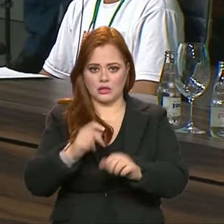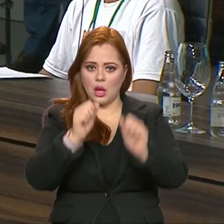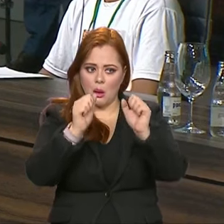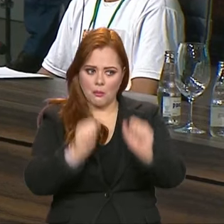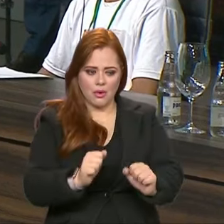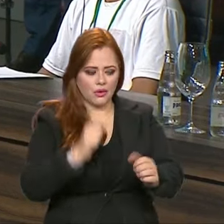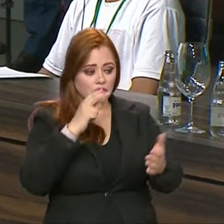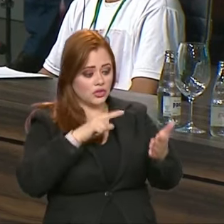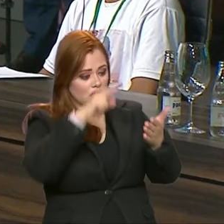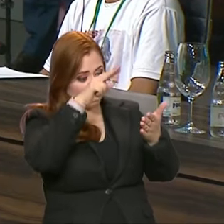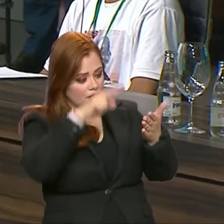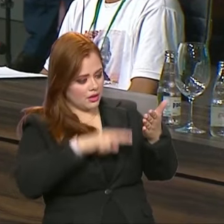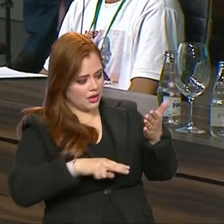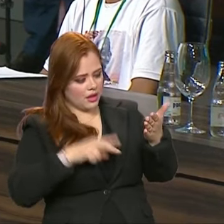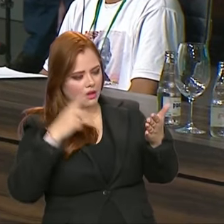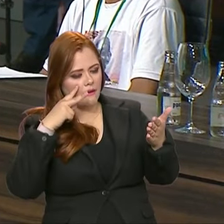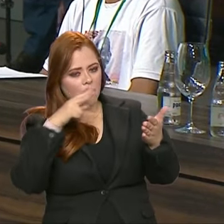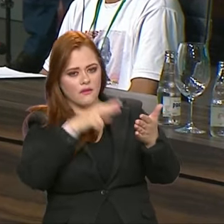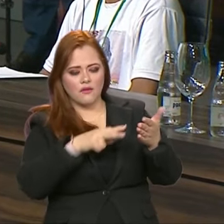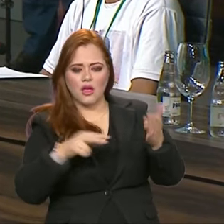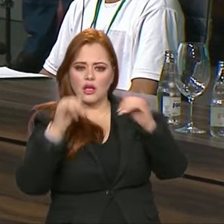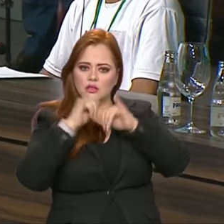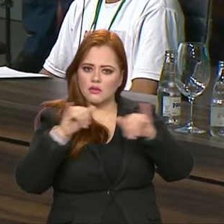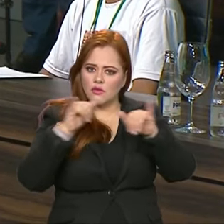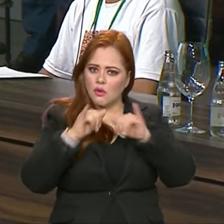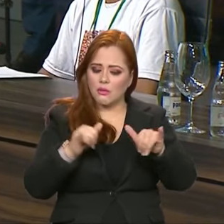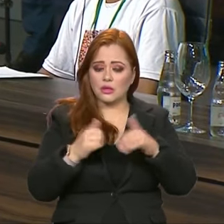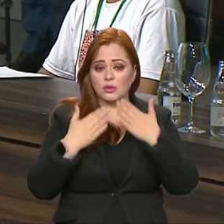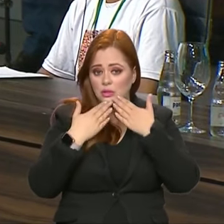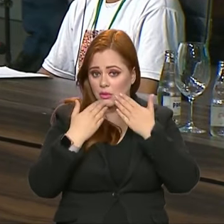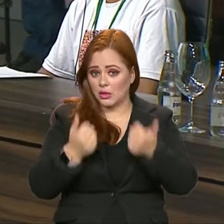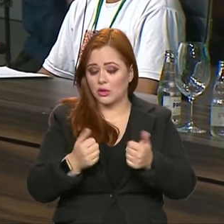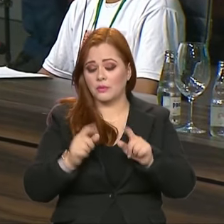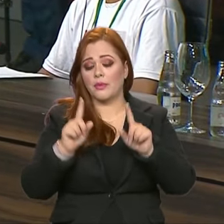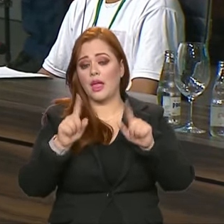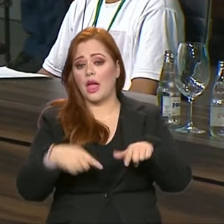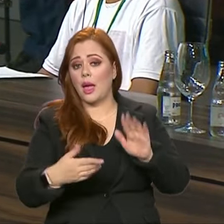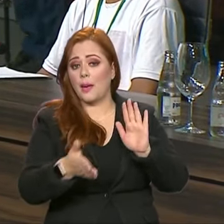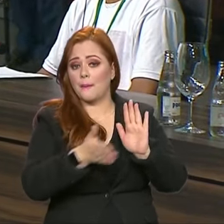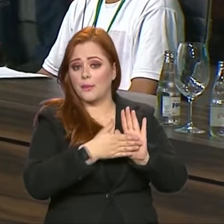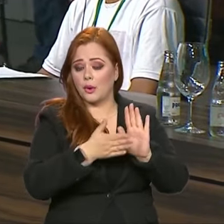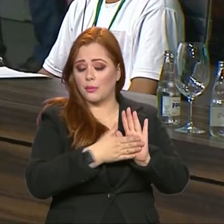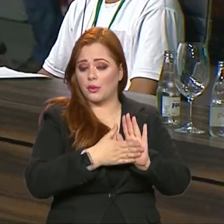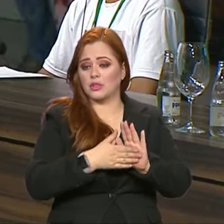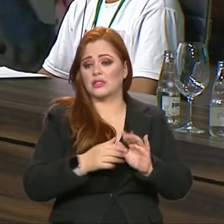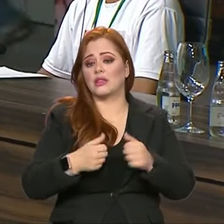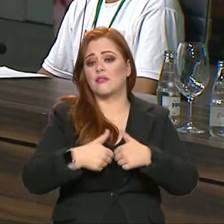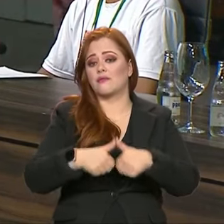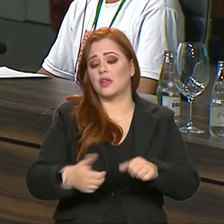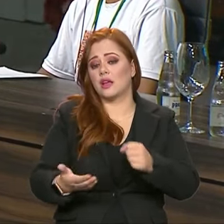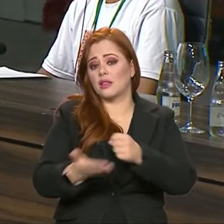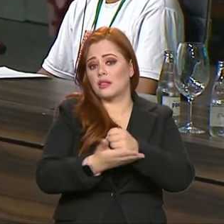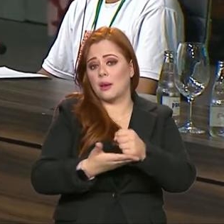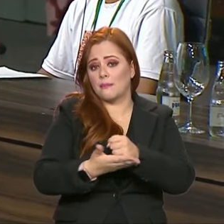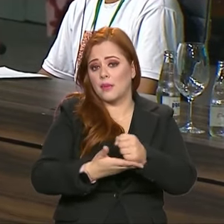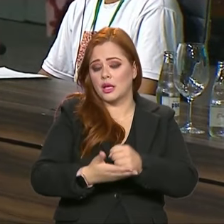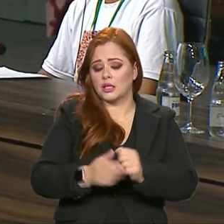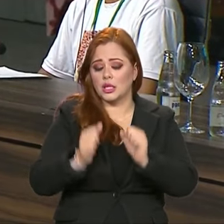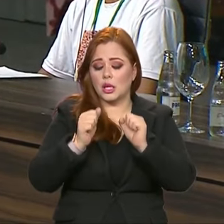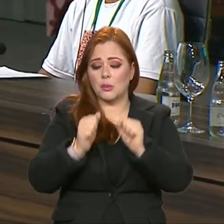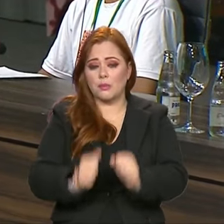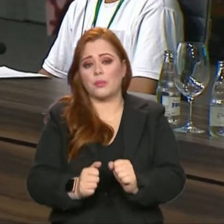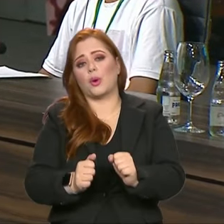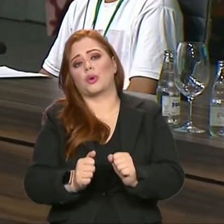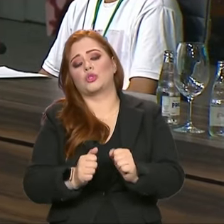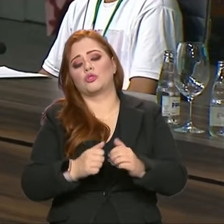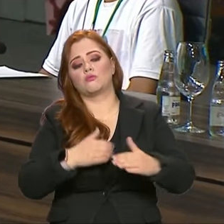e que possam recolher informações dali. São propostas que saem das bases e que podem tornar